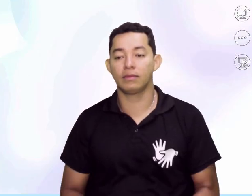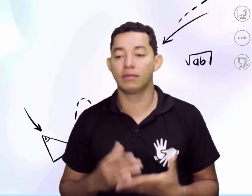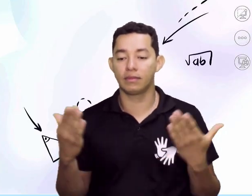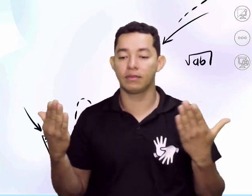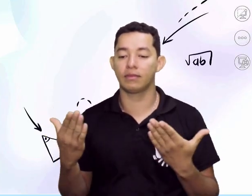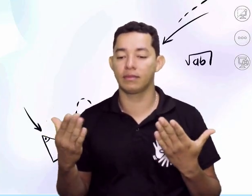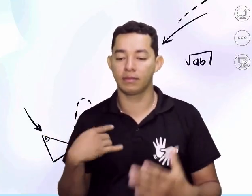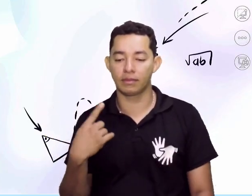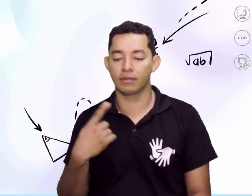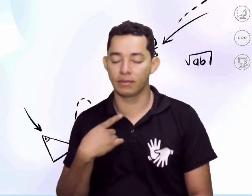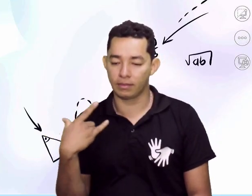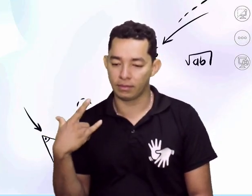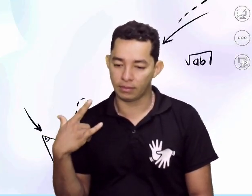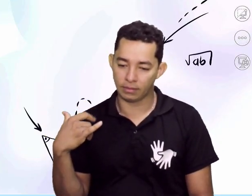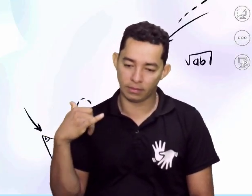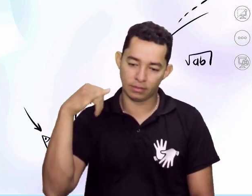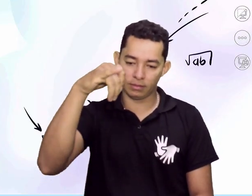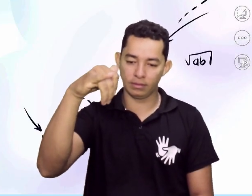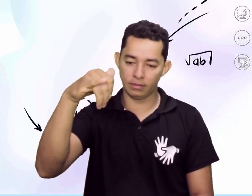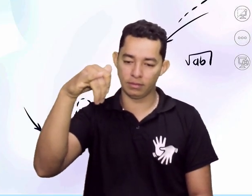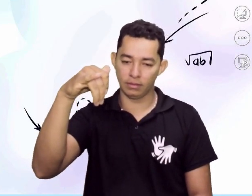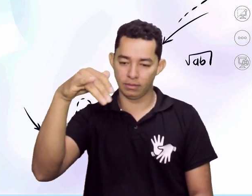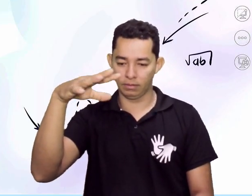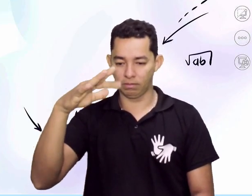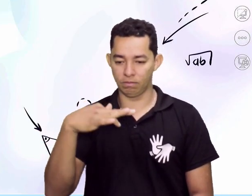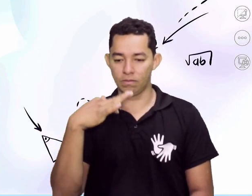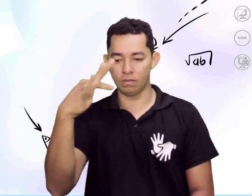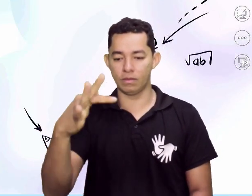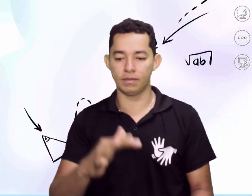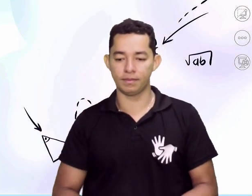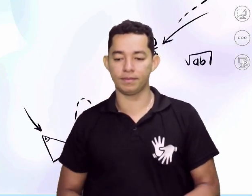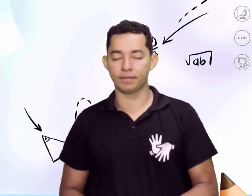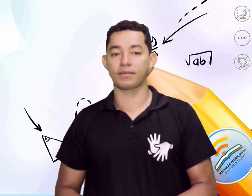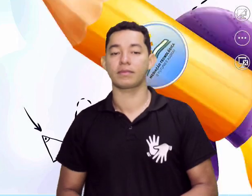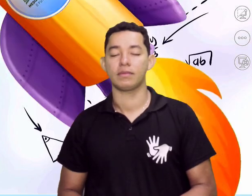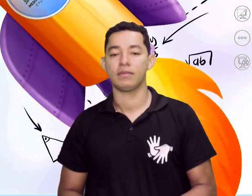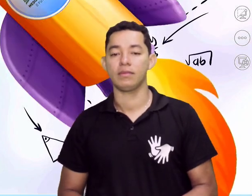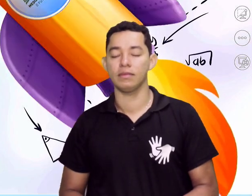dar vamos decolar para o futuro.